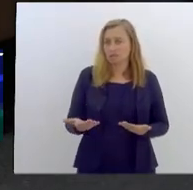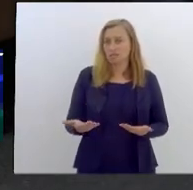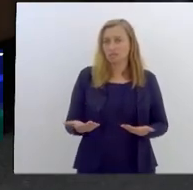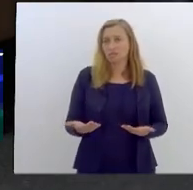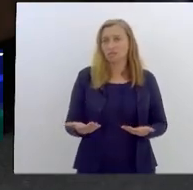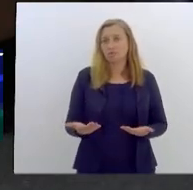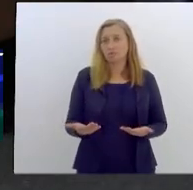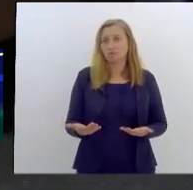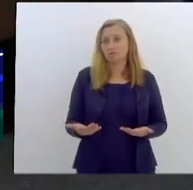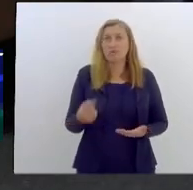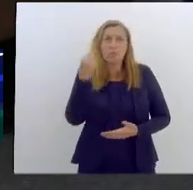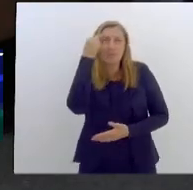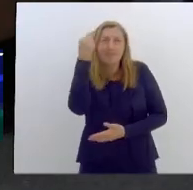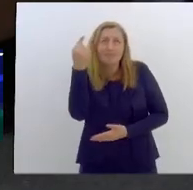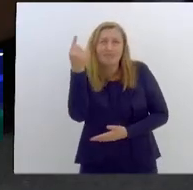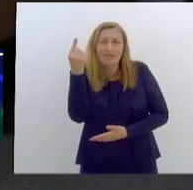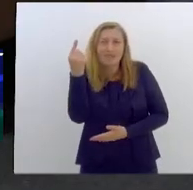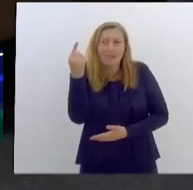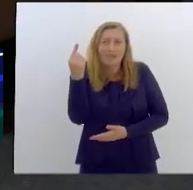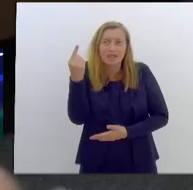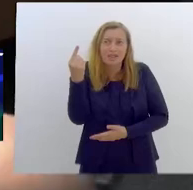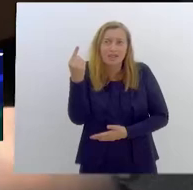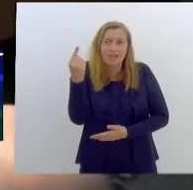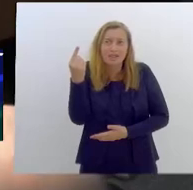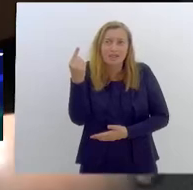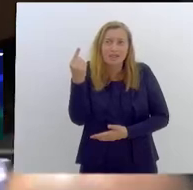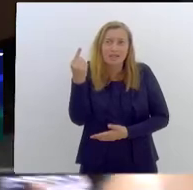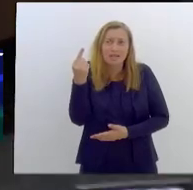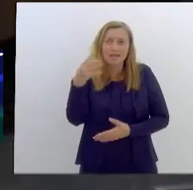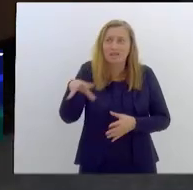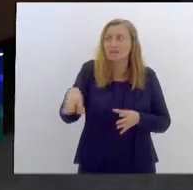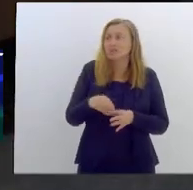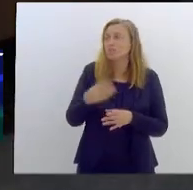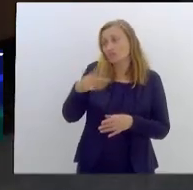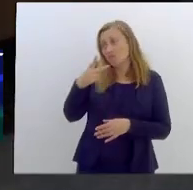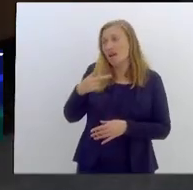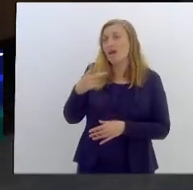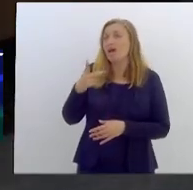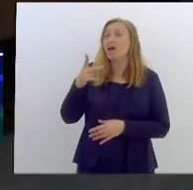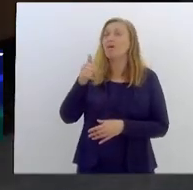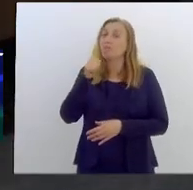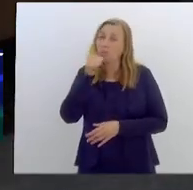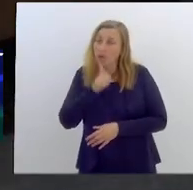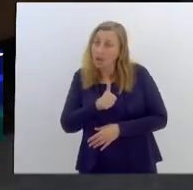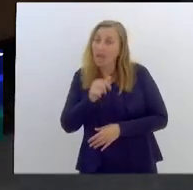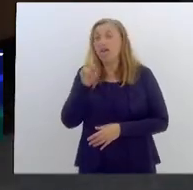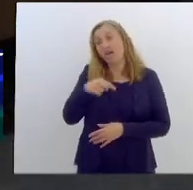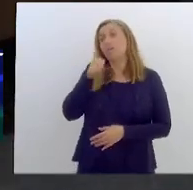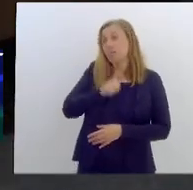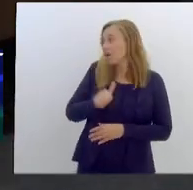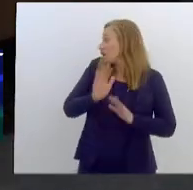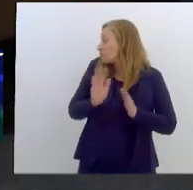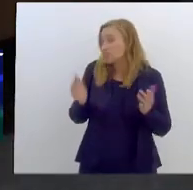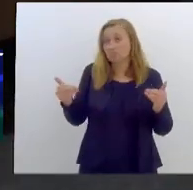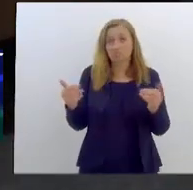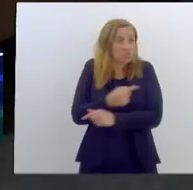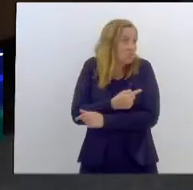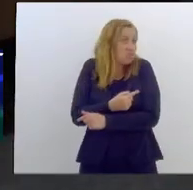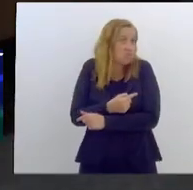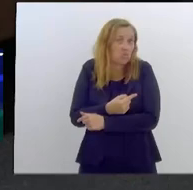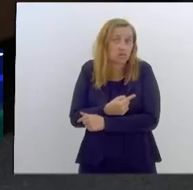trata de uma ideia nobre para aplicação às mulheres. Mas não concordo que